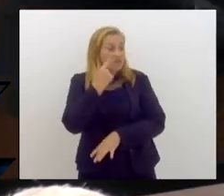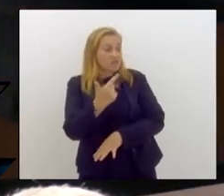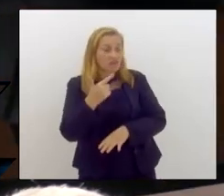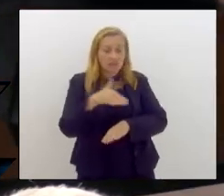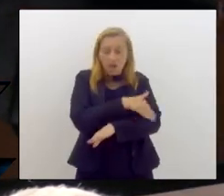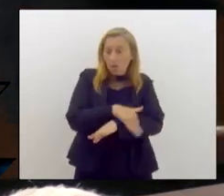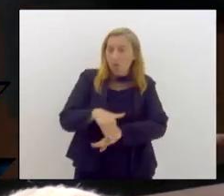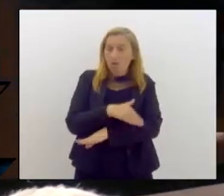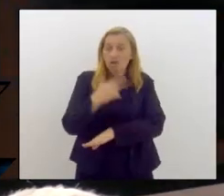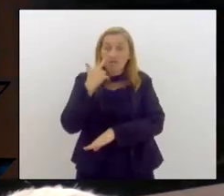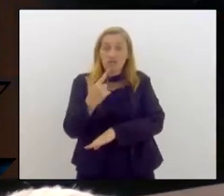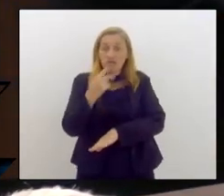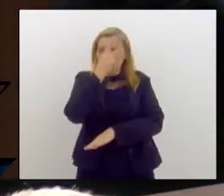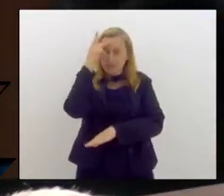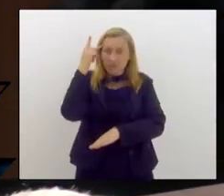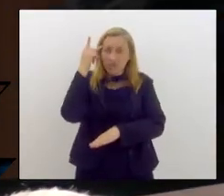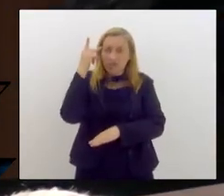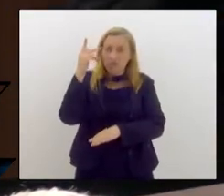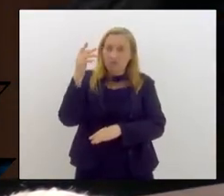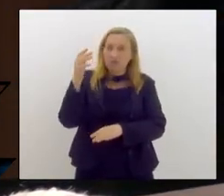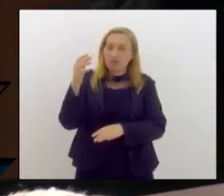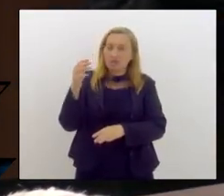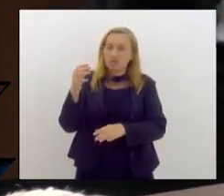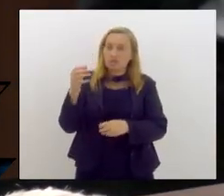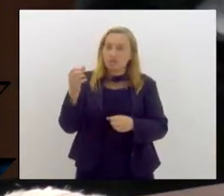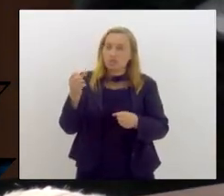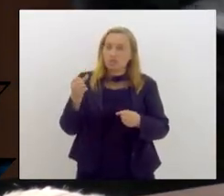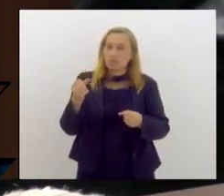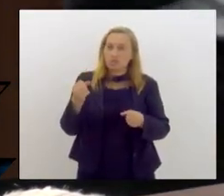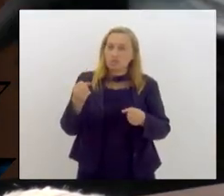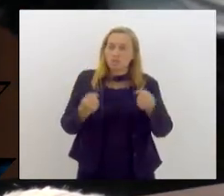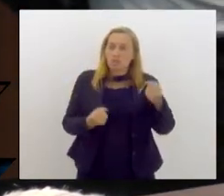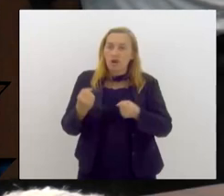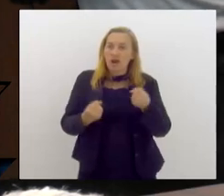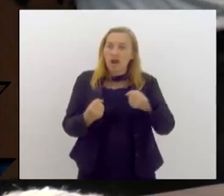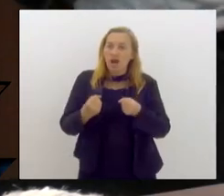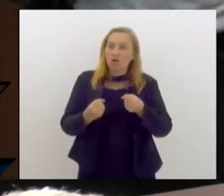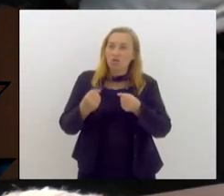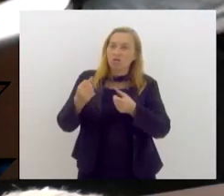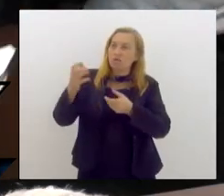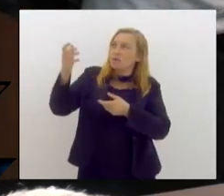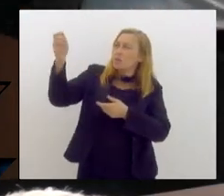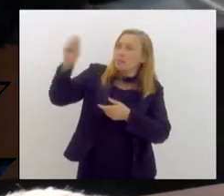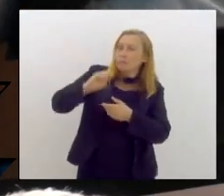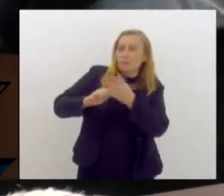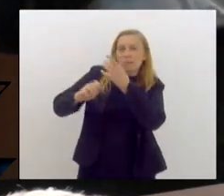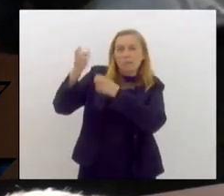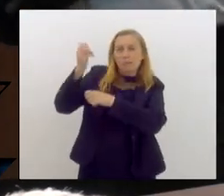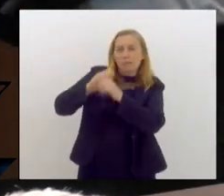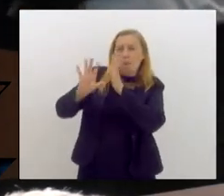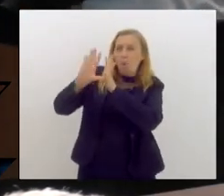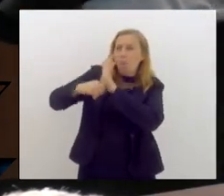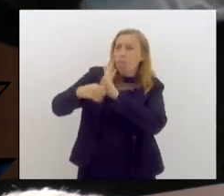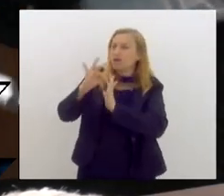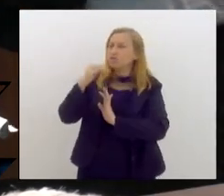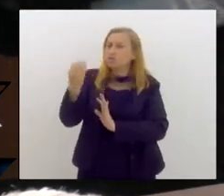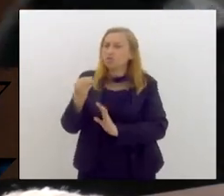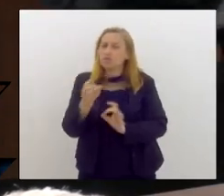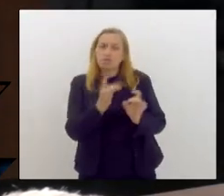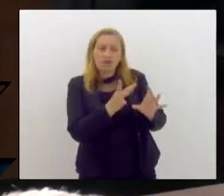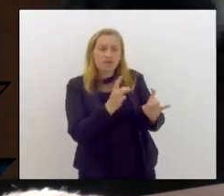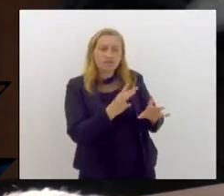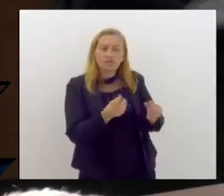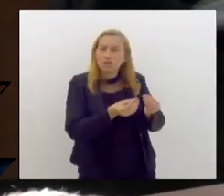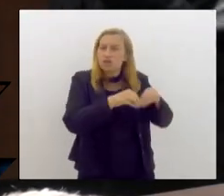se depara hoje com pessoas penduradas com carro caracterizado, tirando fio para poder vender e simplesmente prejudicar